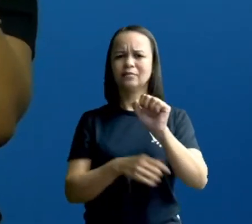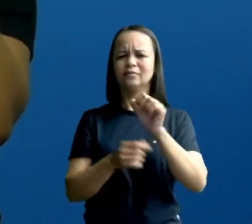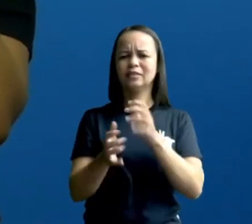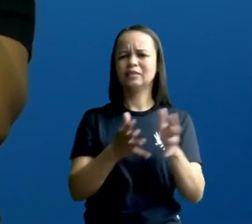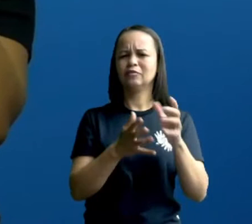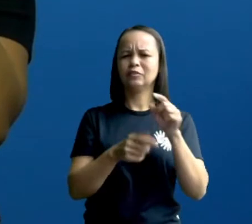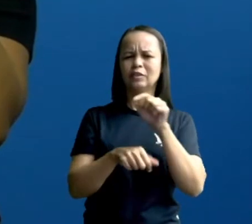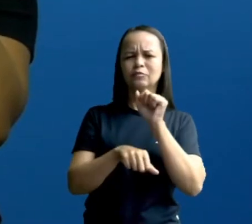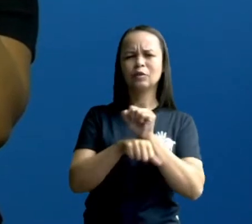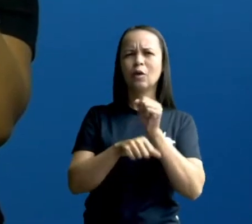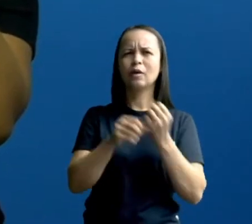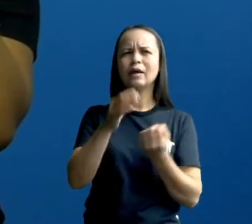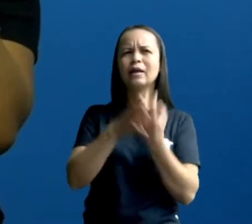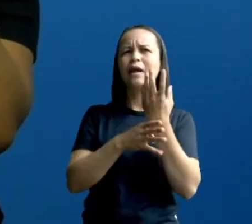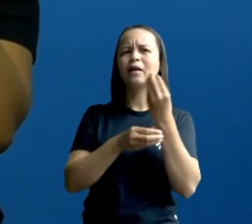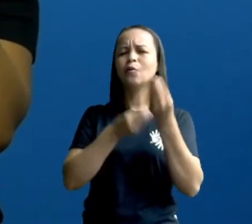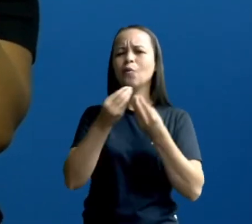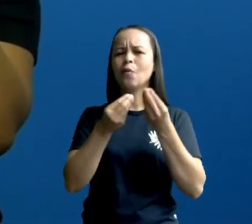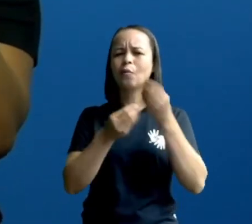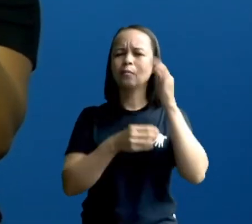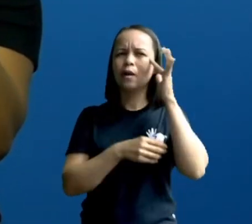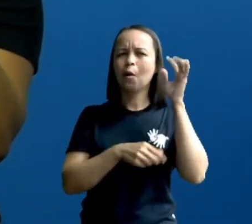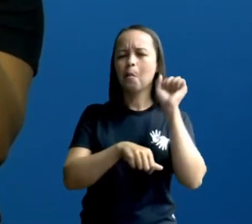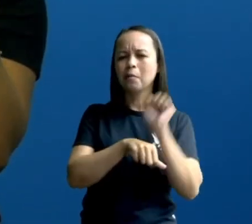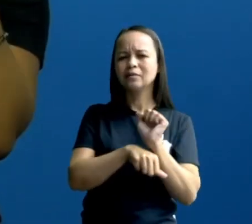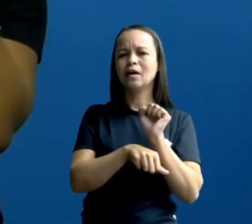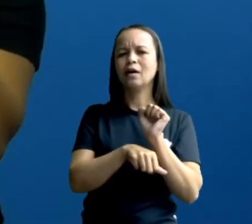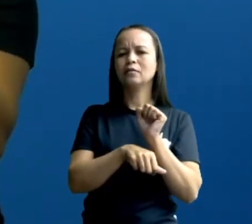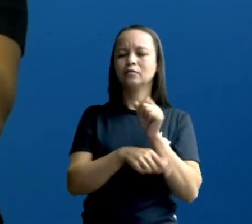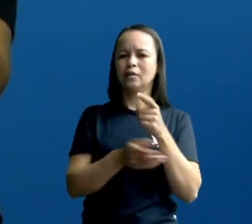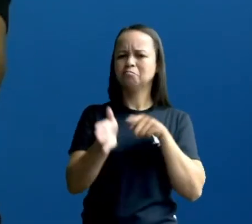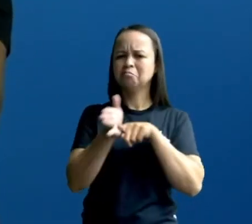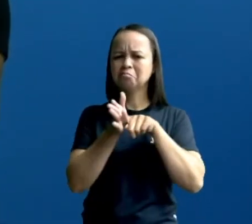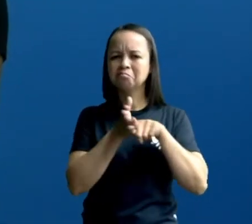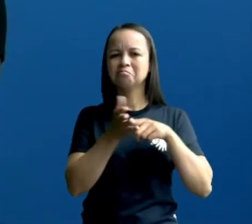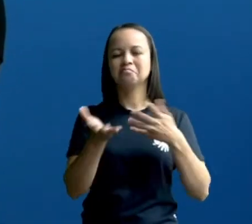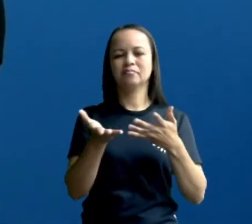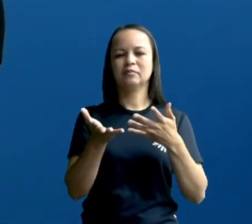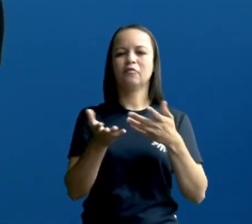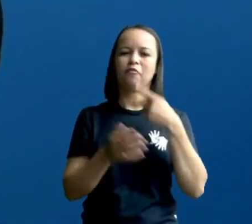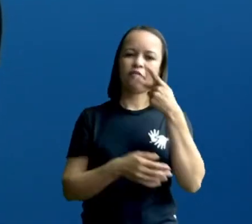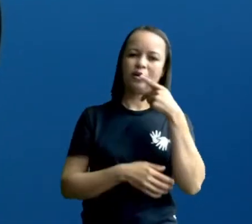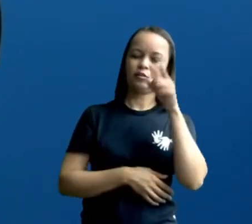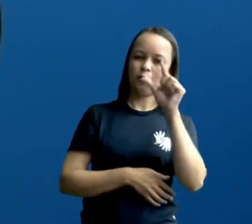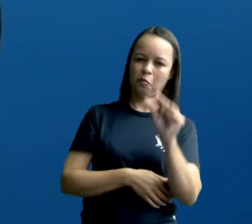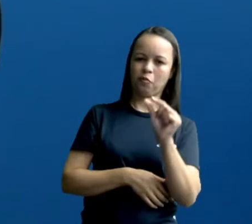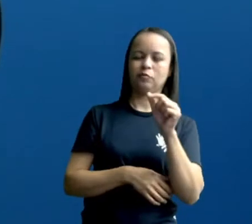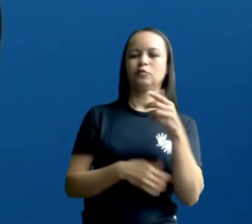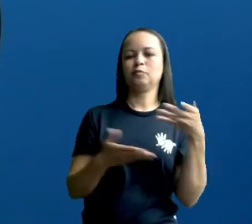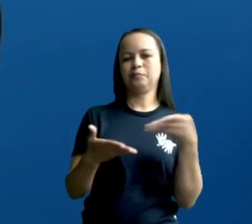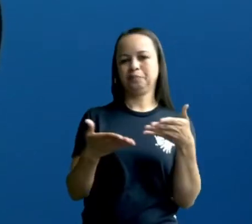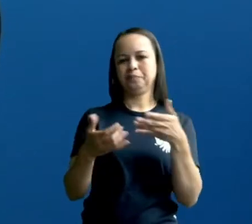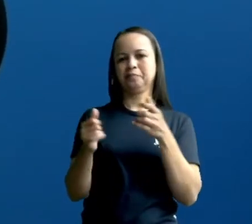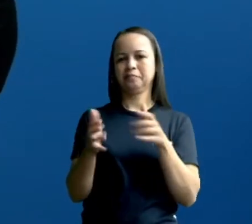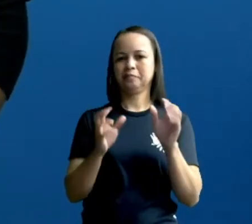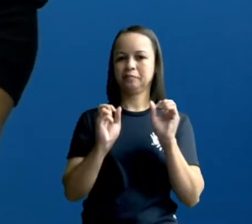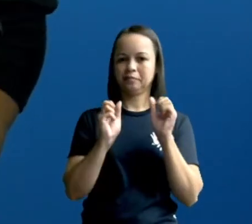parou para se perguntar? Já analisou? Vamos falar só um pouquinho sobre isso hoje,